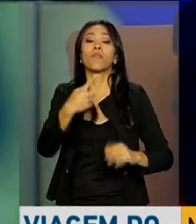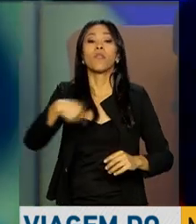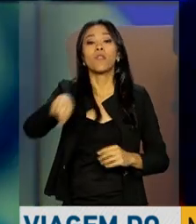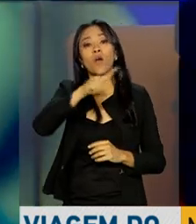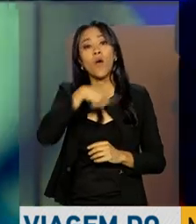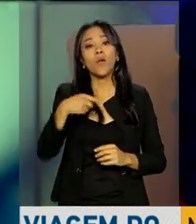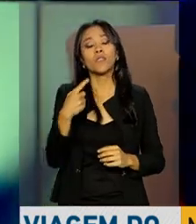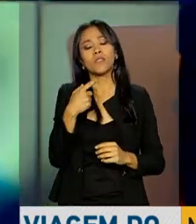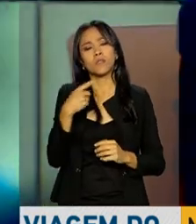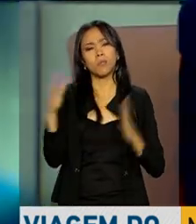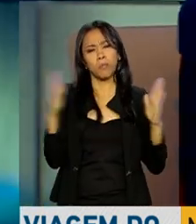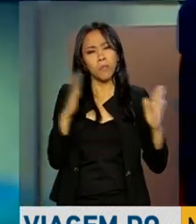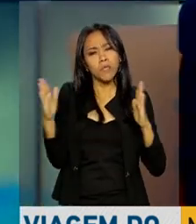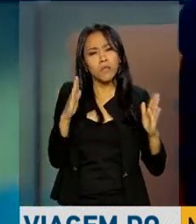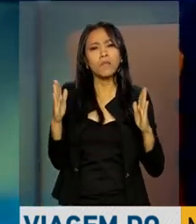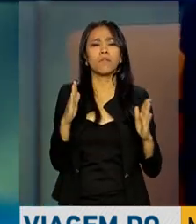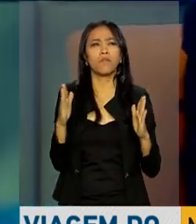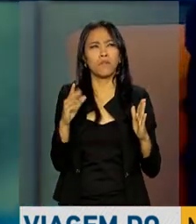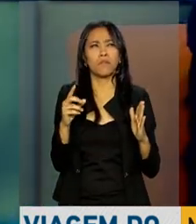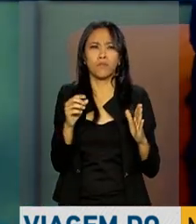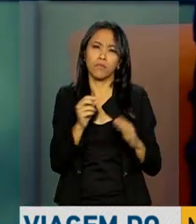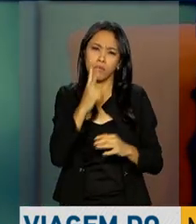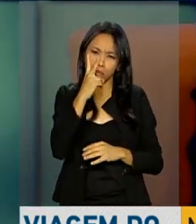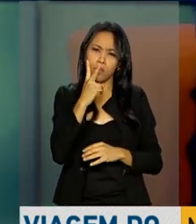num breve período que nós temos, né, mais ou menos